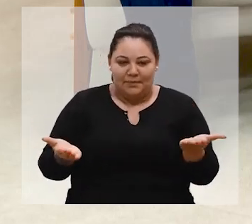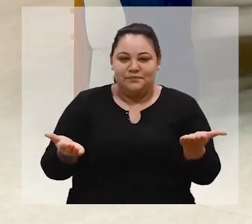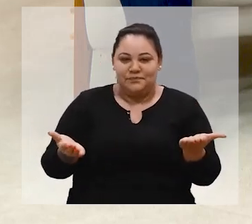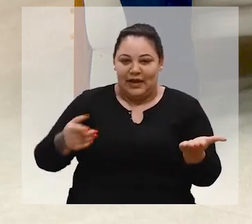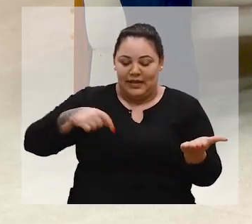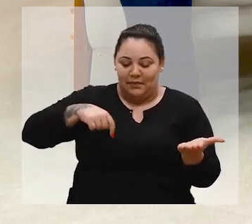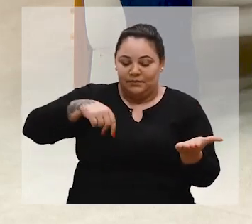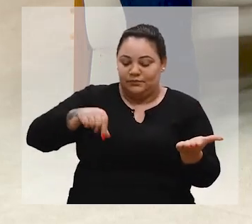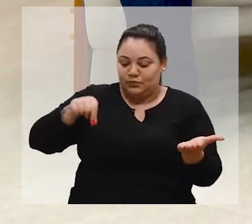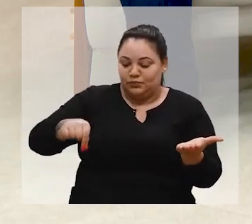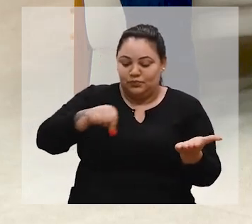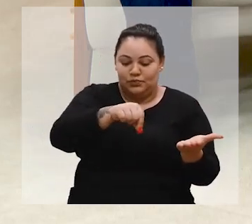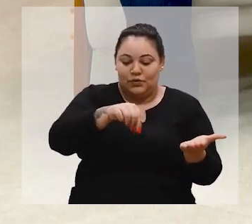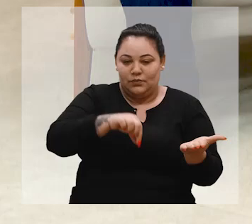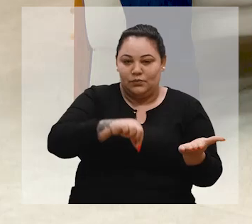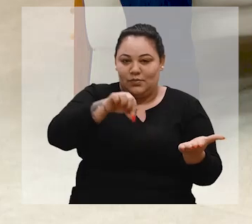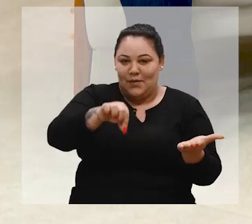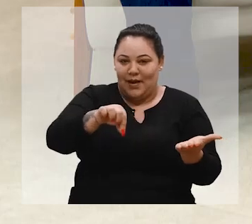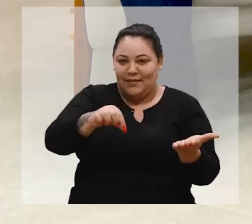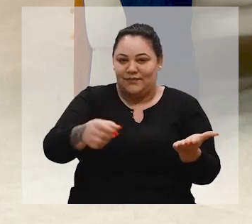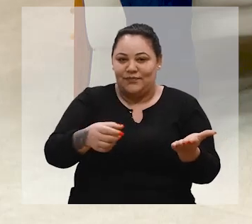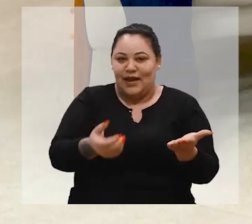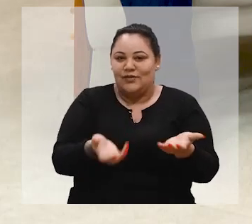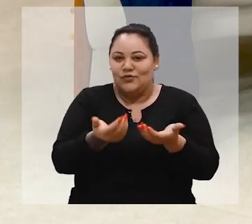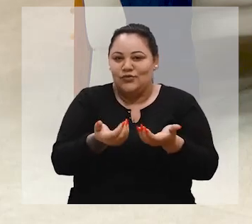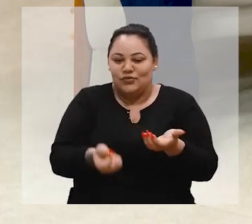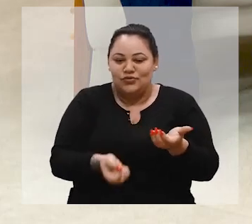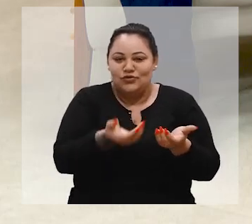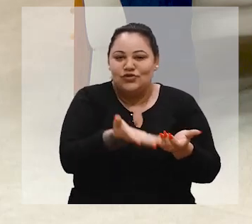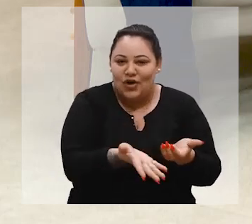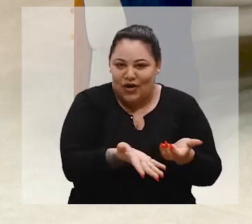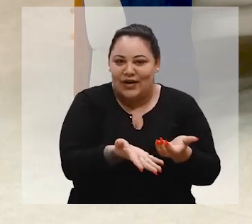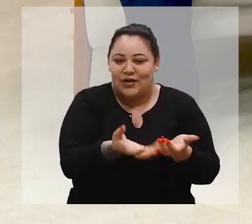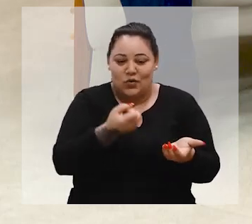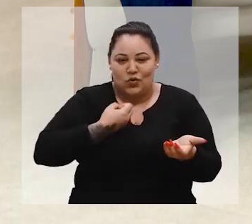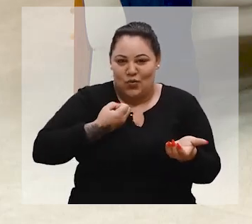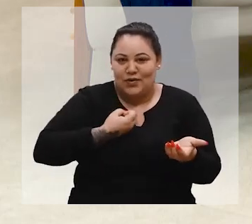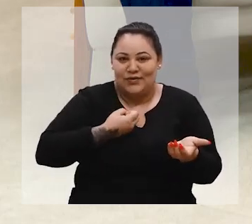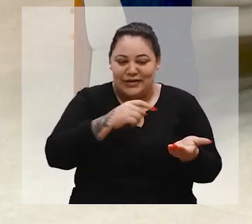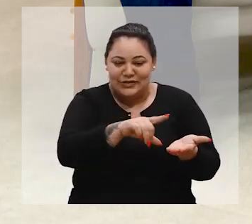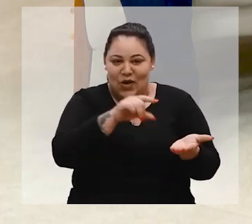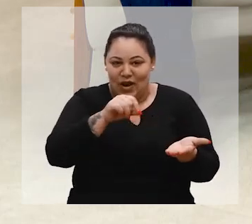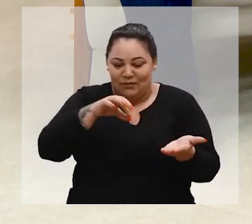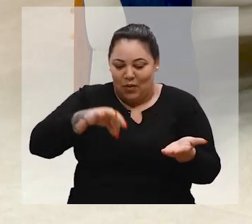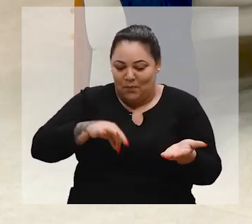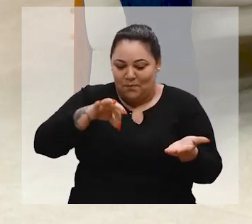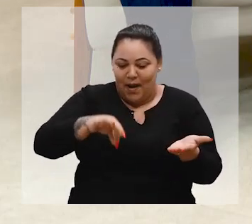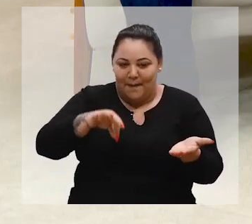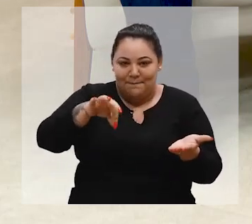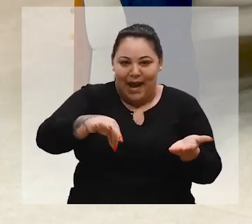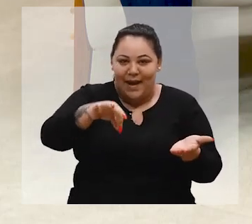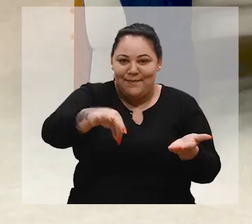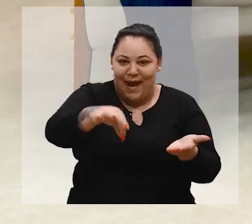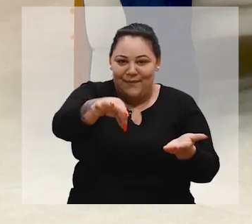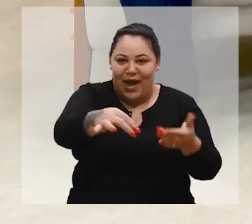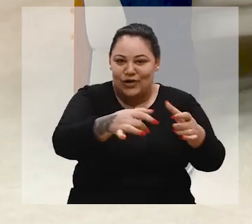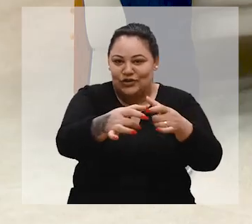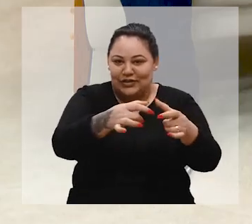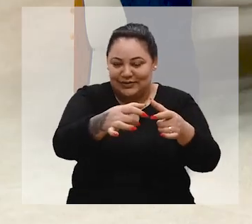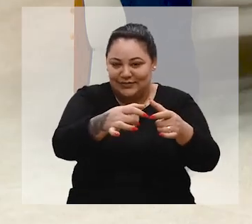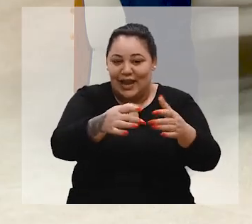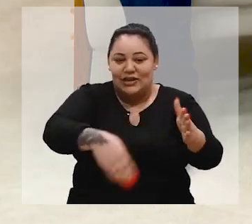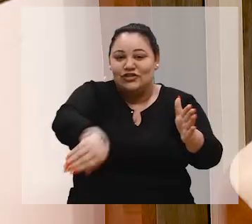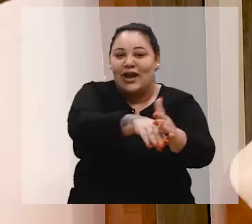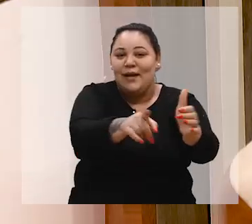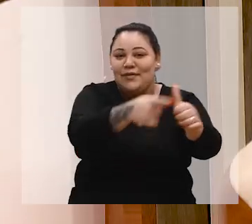tem os pinos, né? O dado. Quando cair o número do dado... E tem o vencedor. E tem o vencedor, o que